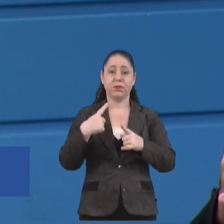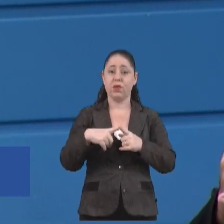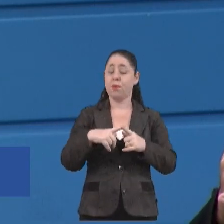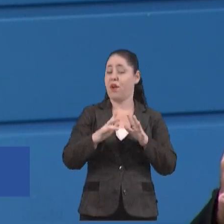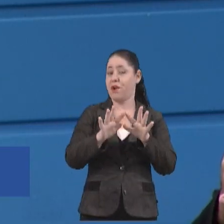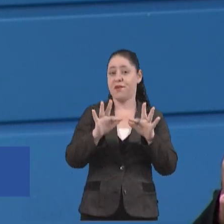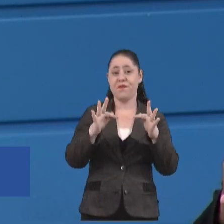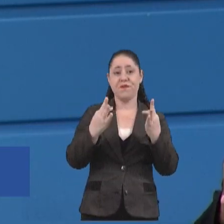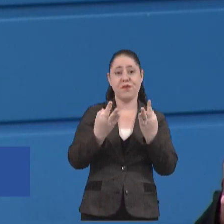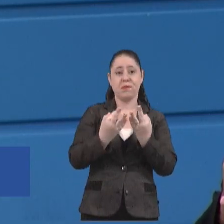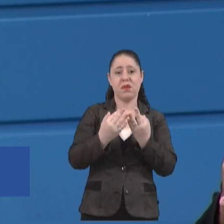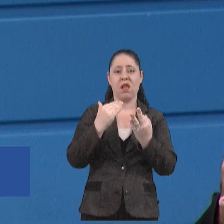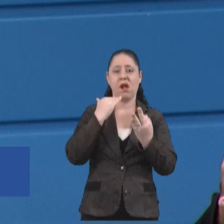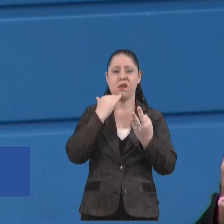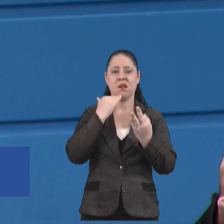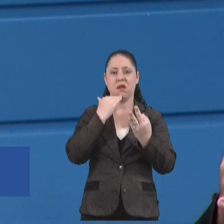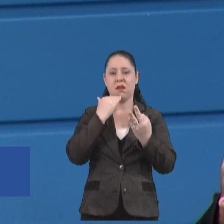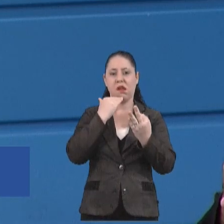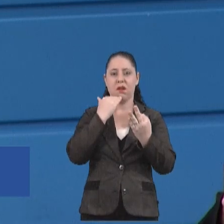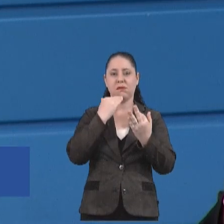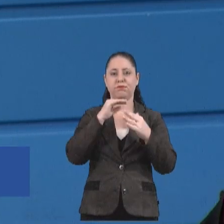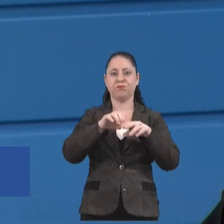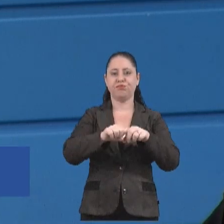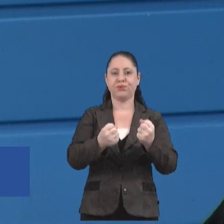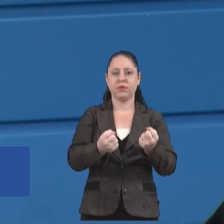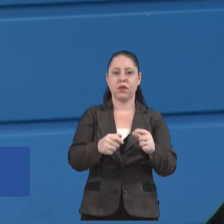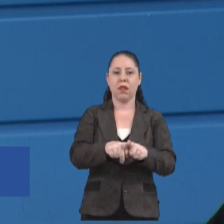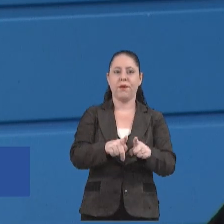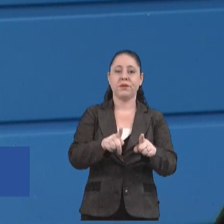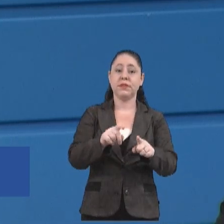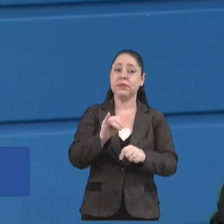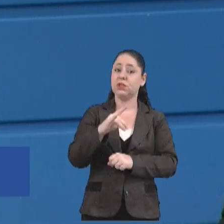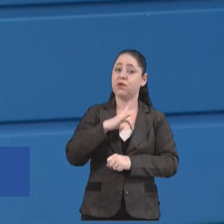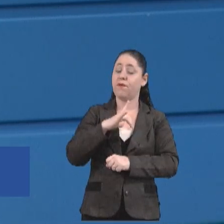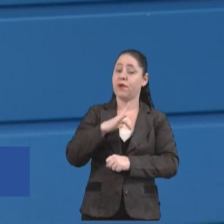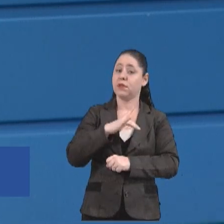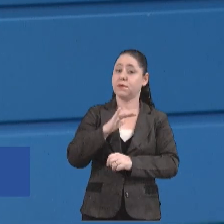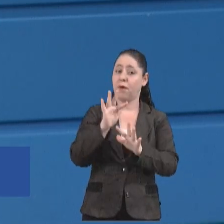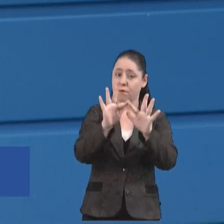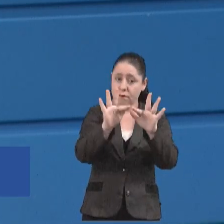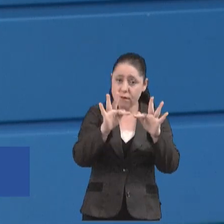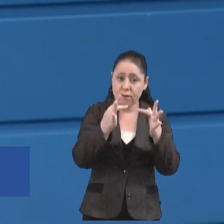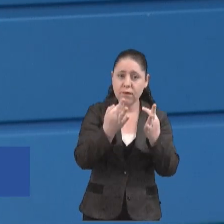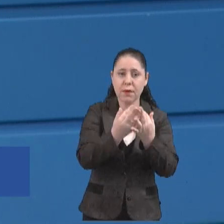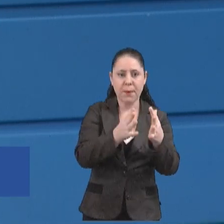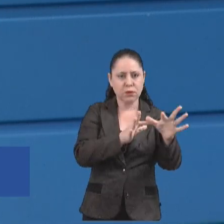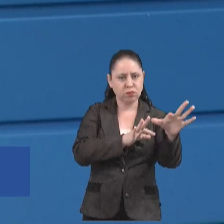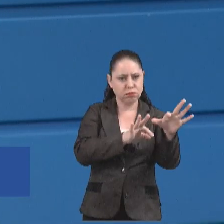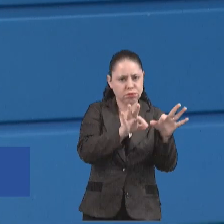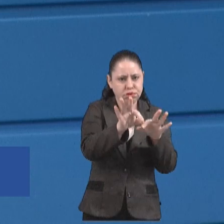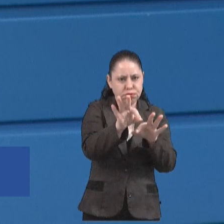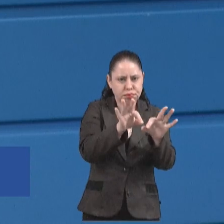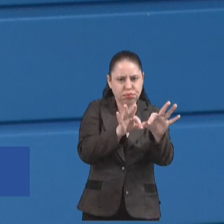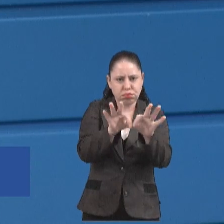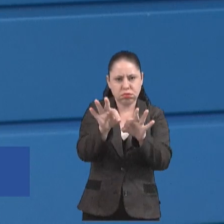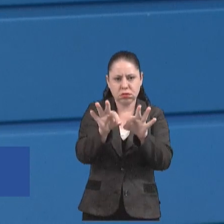uma família desestruturada, deputada Gleice. Se nós tivéssemos uma família organizada,